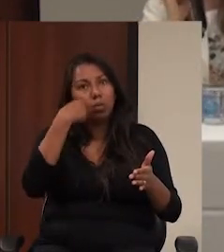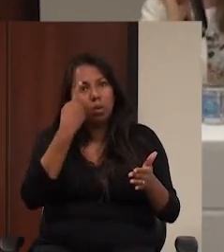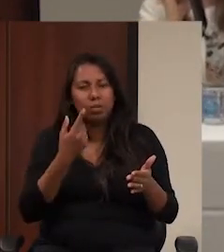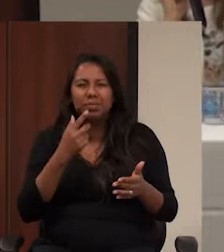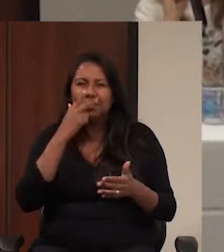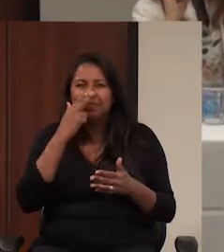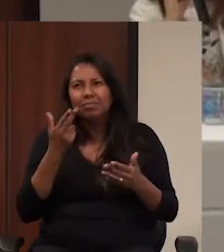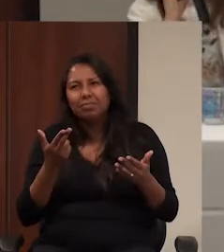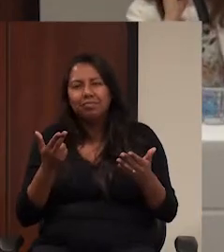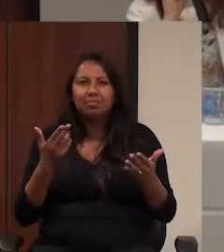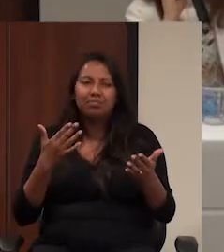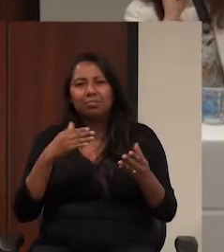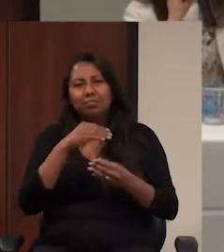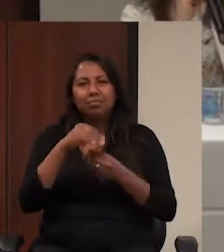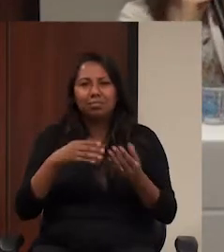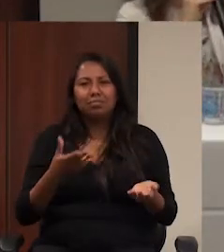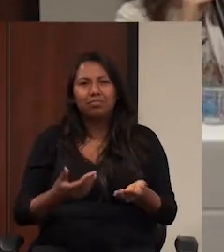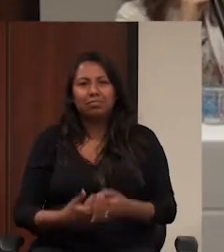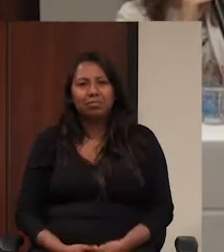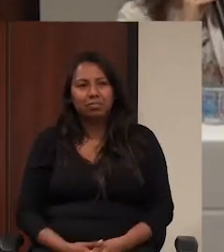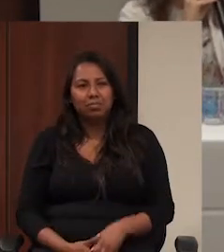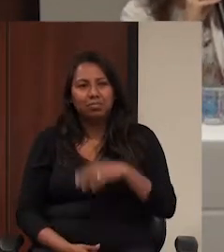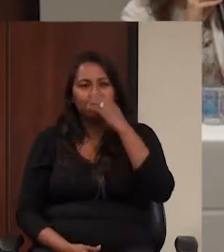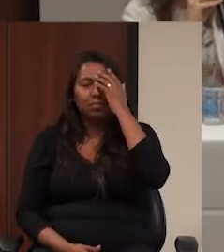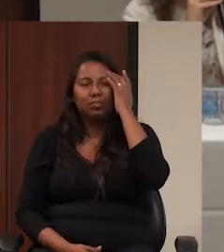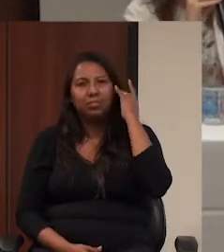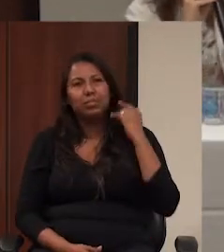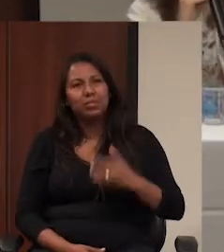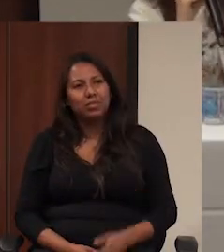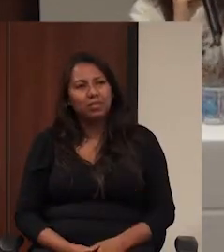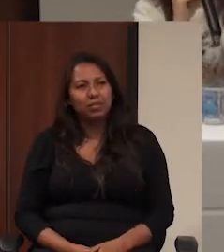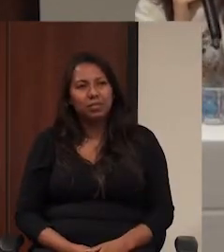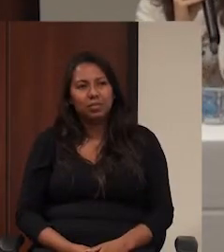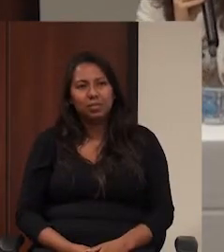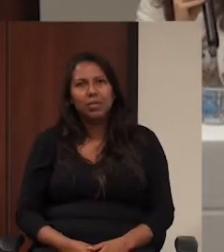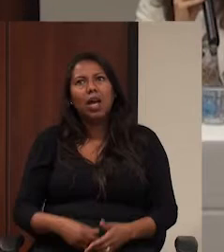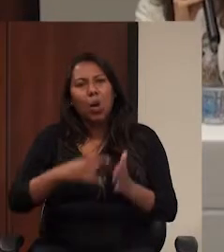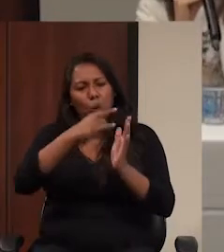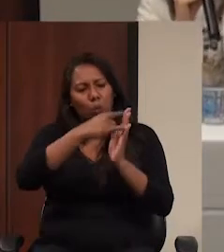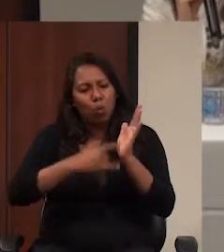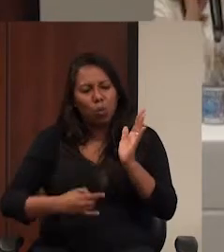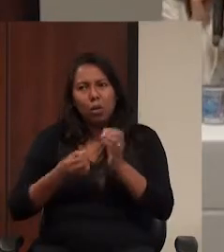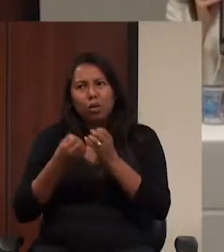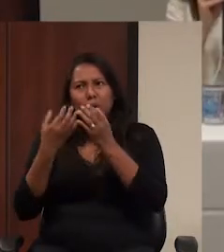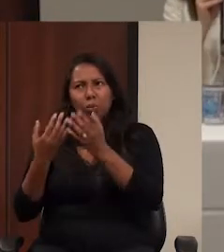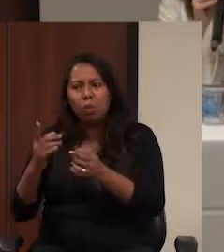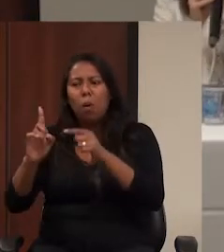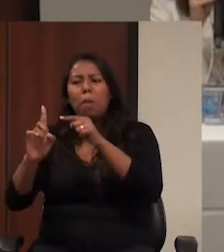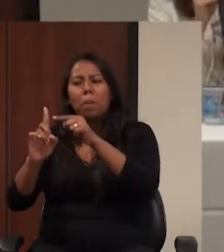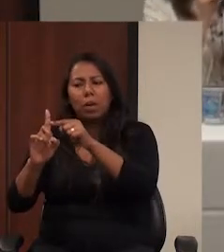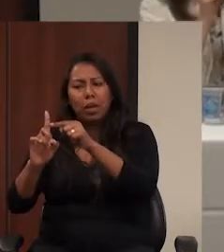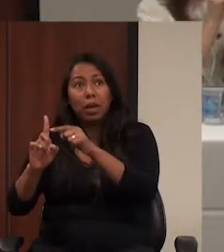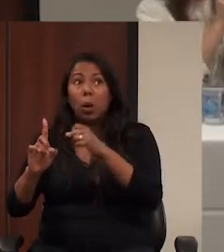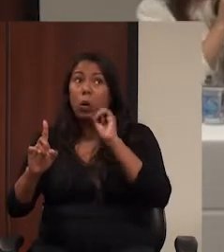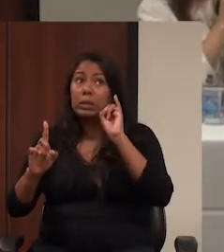porque eu até chamei de hospitalização involuntária consentida, porque eu deixo uma procuração, né, para alguém dizendo, olha, se